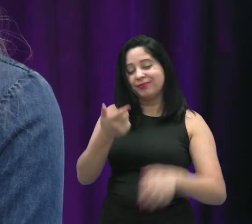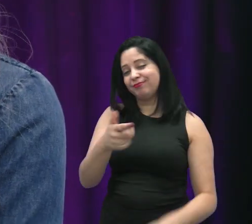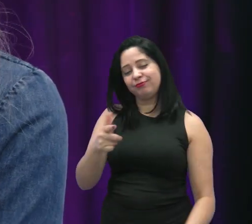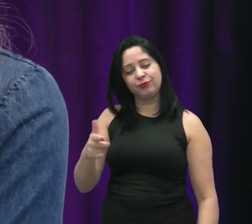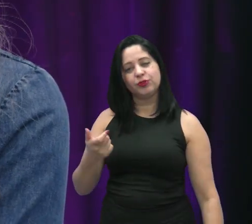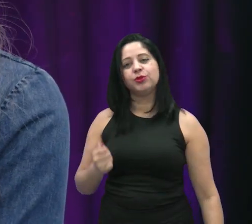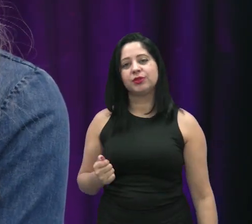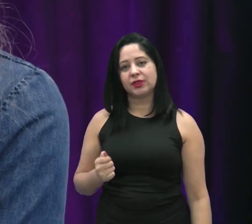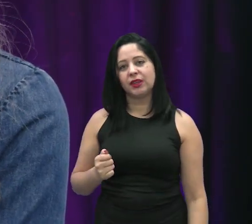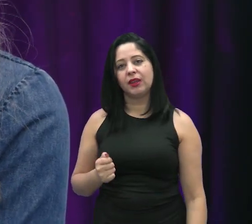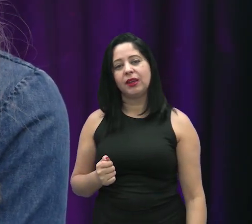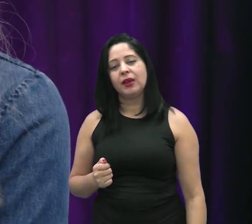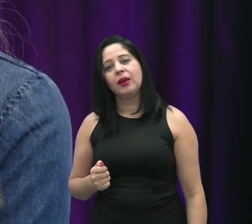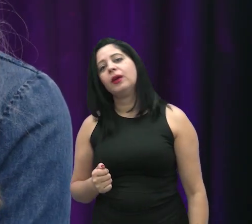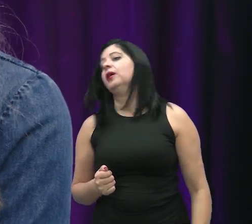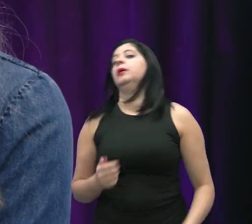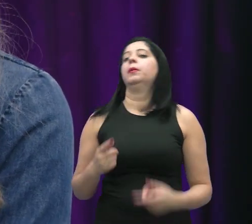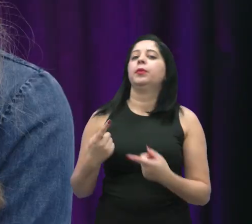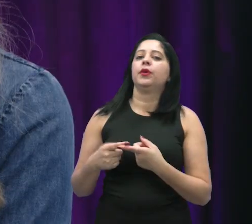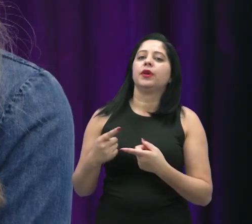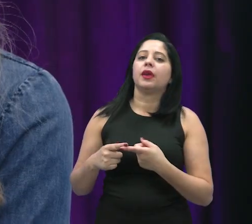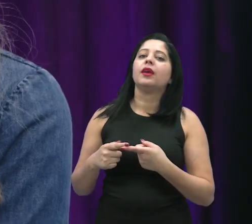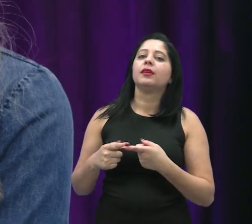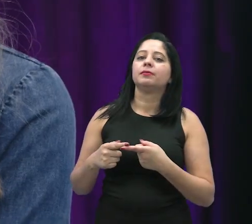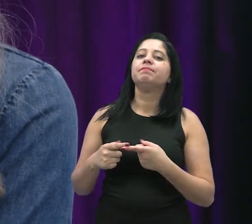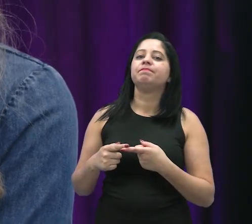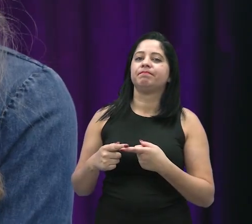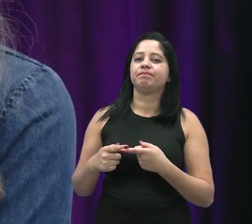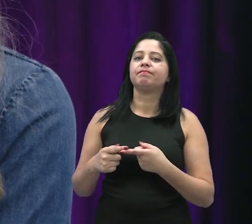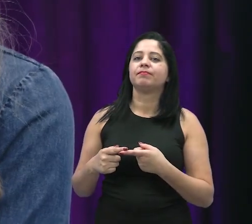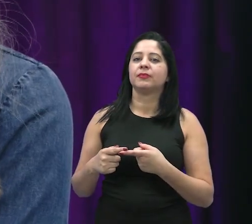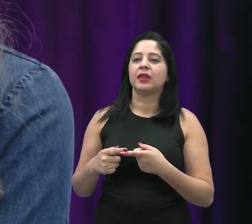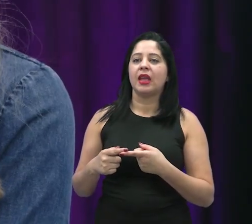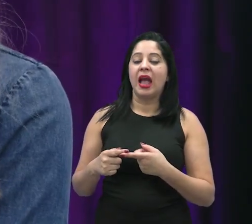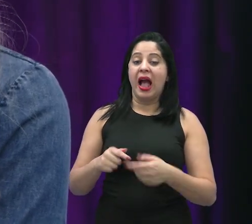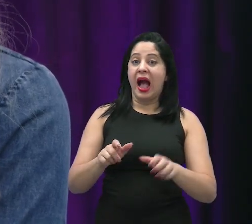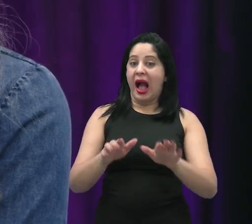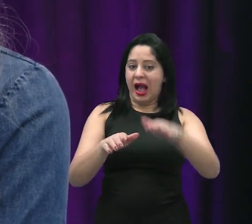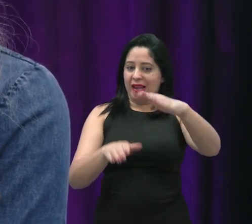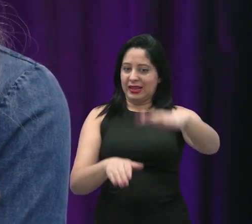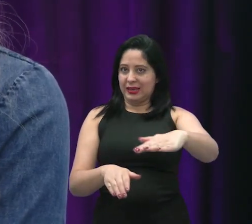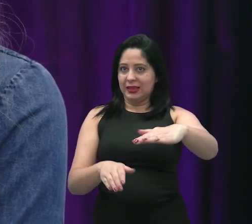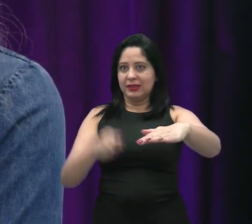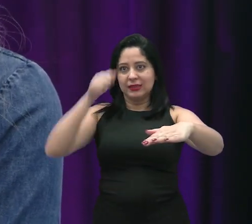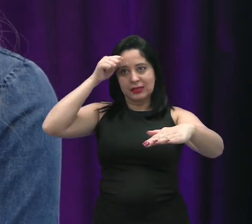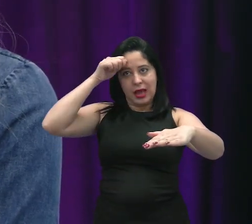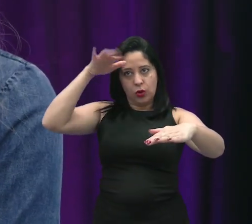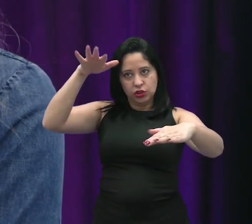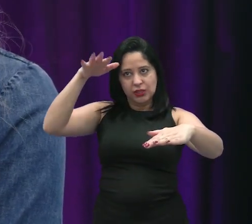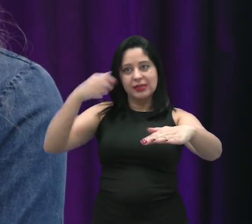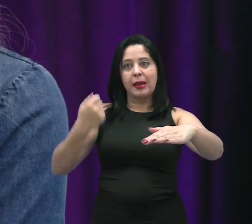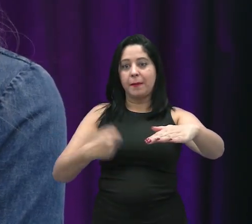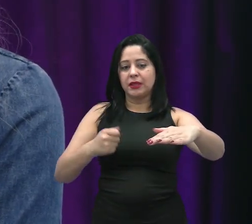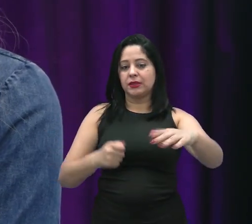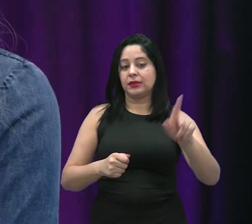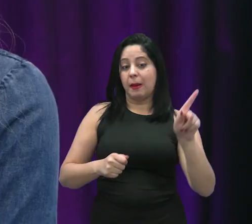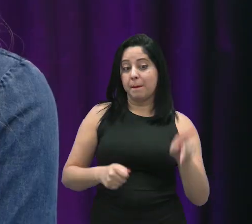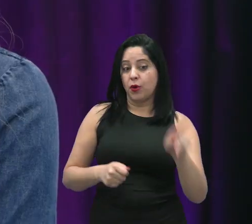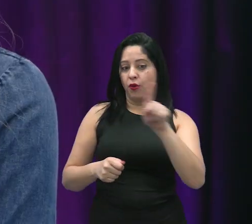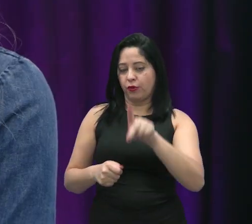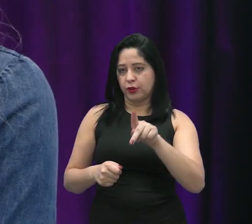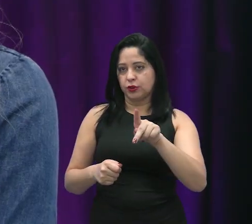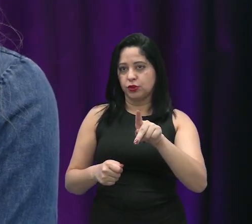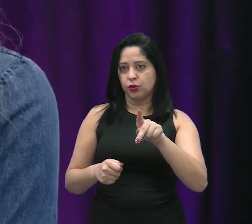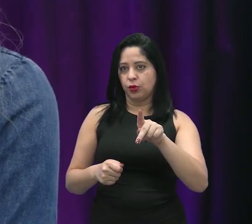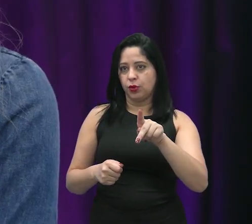E talvez isso acaba sendo uma limitação, porque o autismo, muitas vezes, ele pede um tratamento mais custoso,